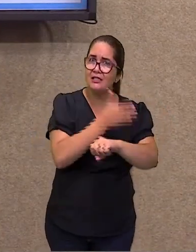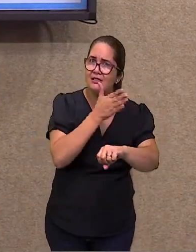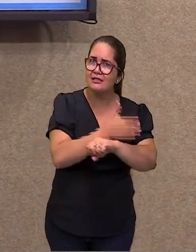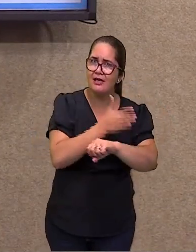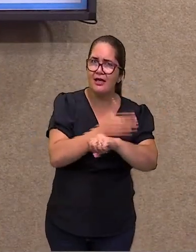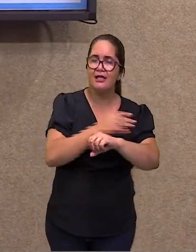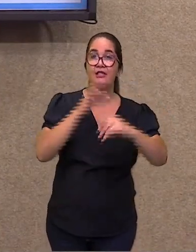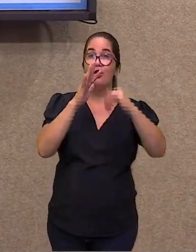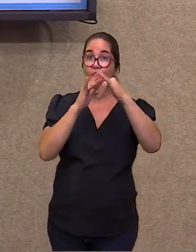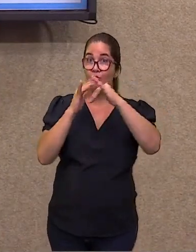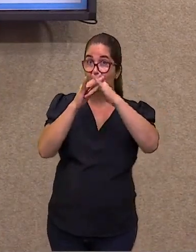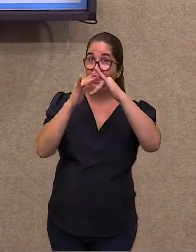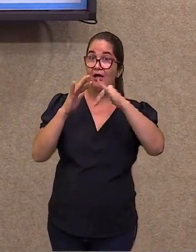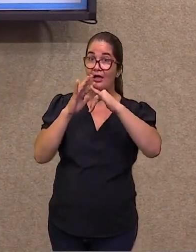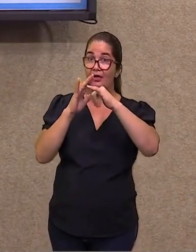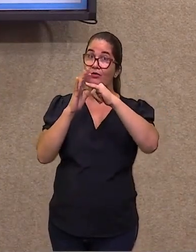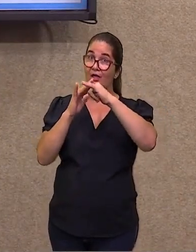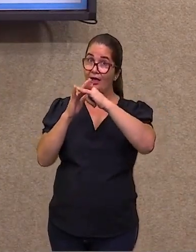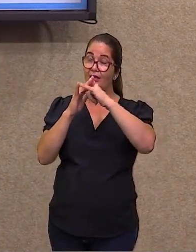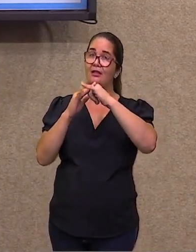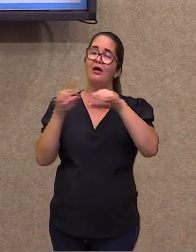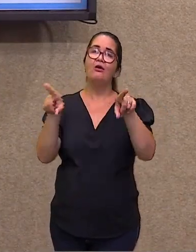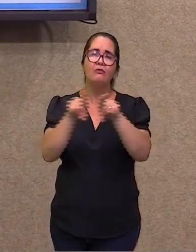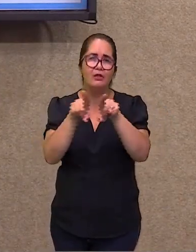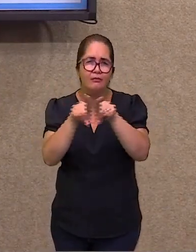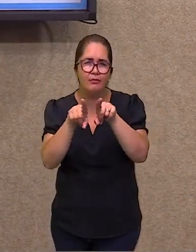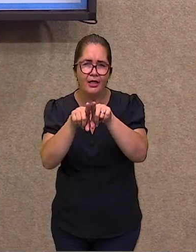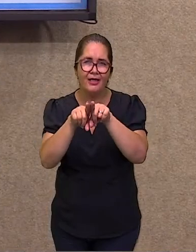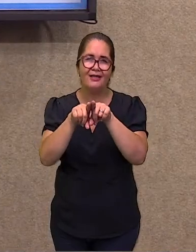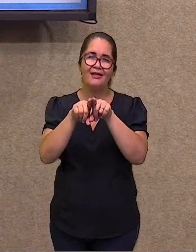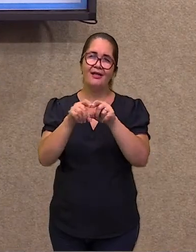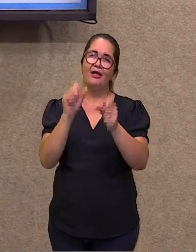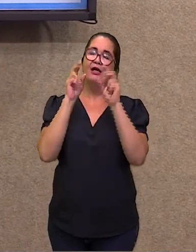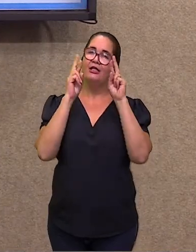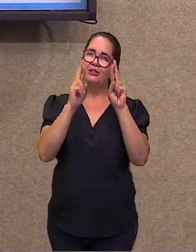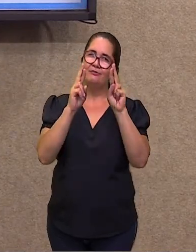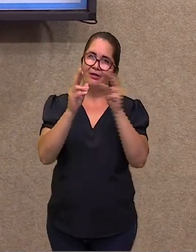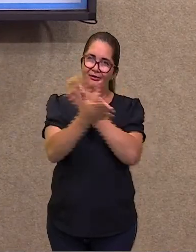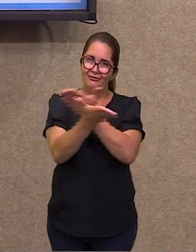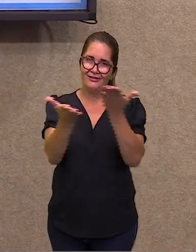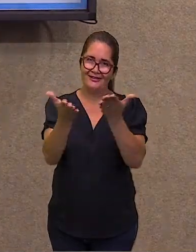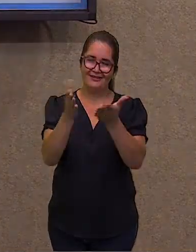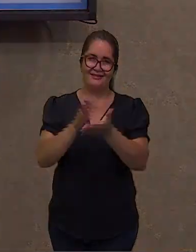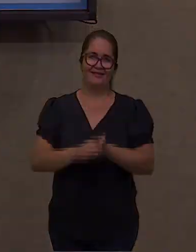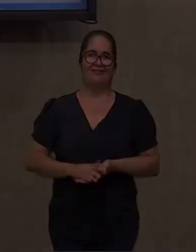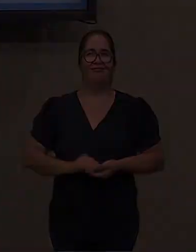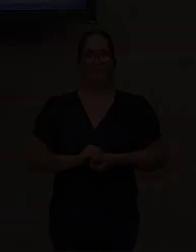canal, faça seus comentários e eu espero vocês até a próxima.